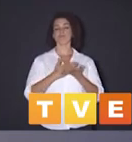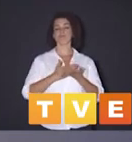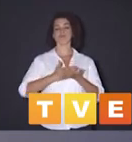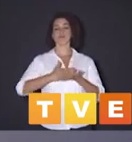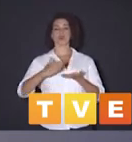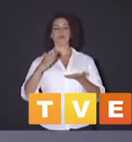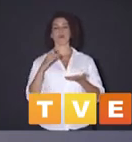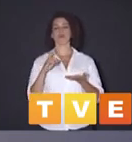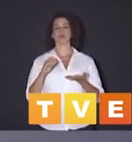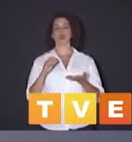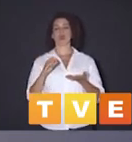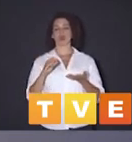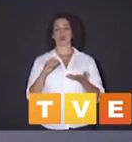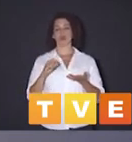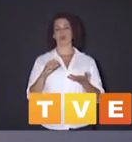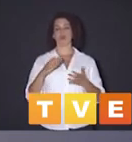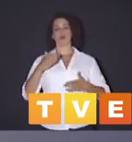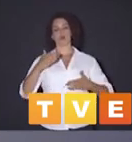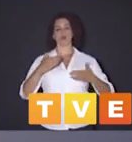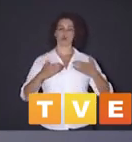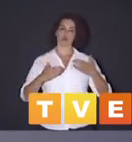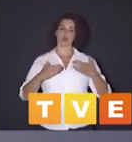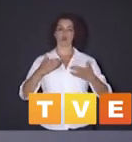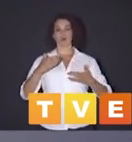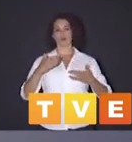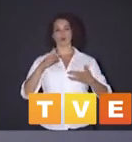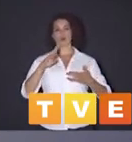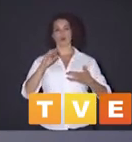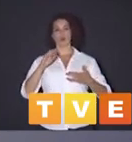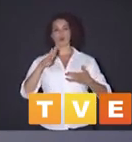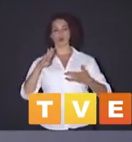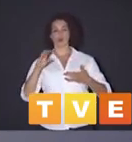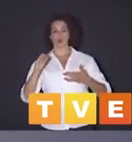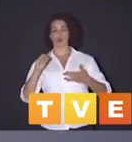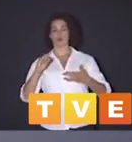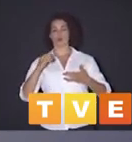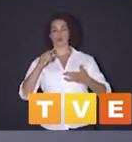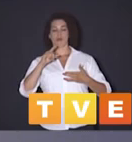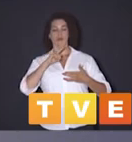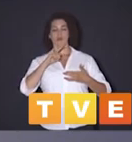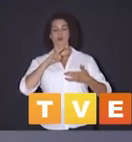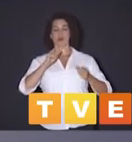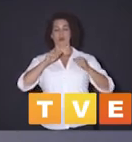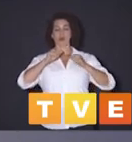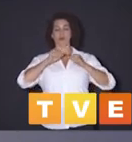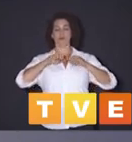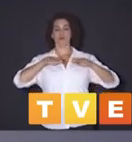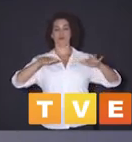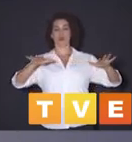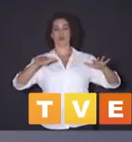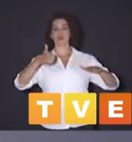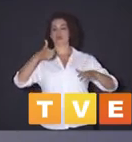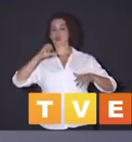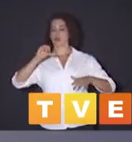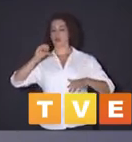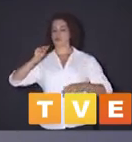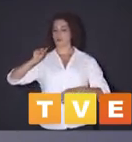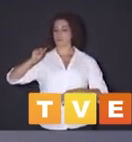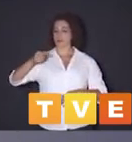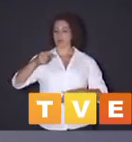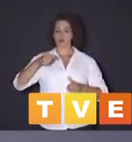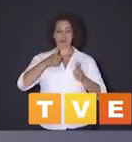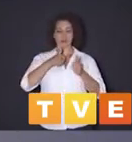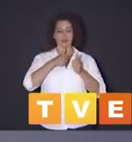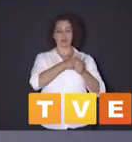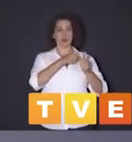exército de robôs então circula a informação que dos 19 milhões de seguidores de de trânsito no